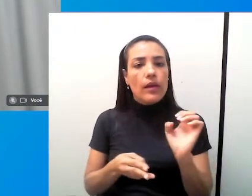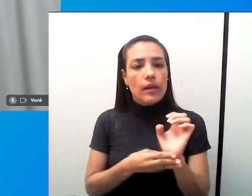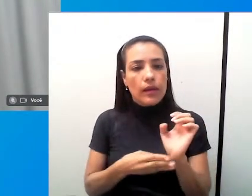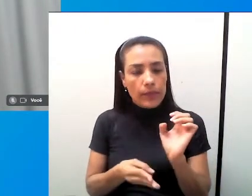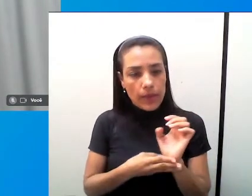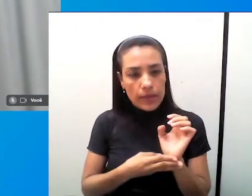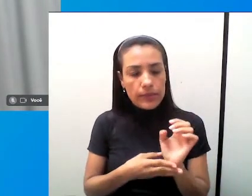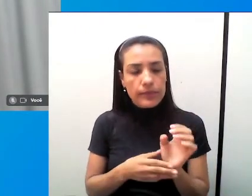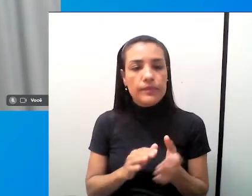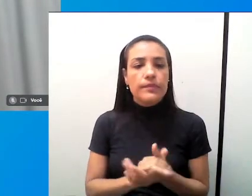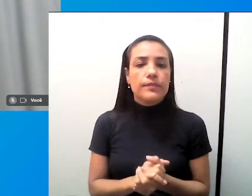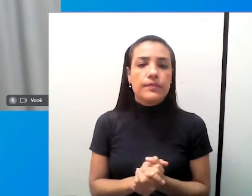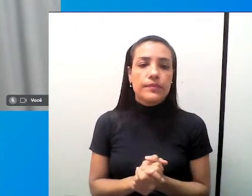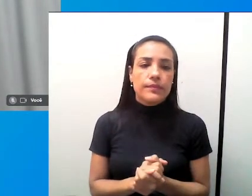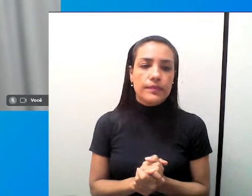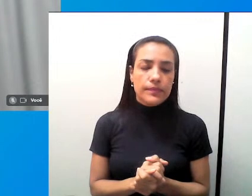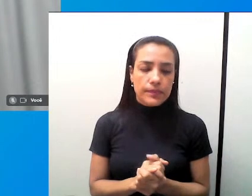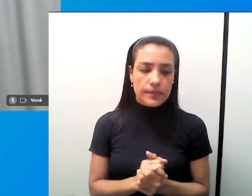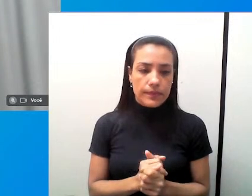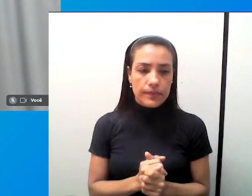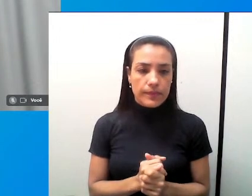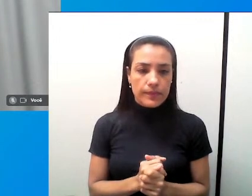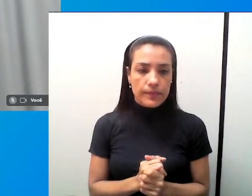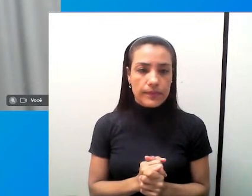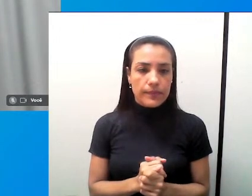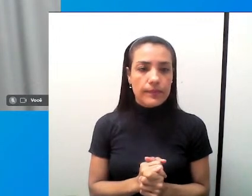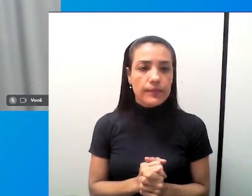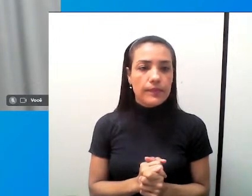janesilveira@iftm.edu.br, e o e-mail da extensão,